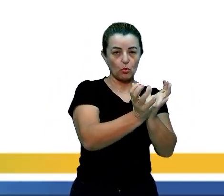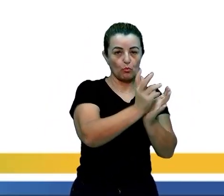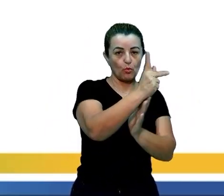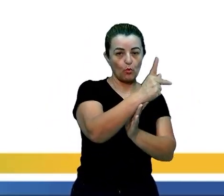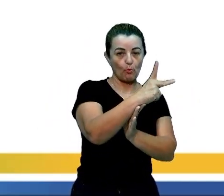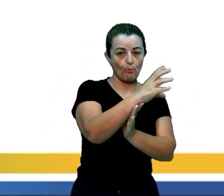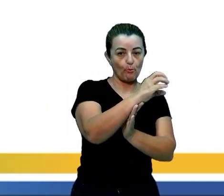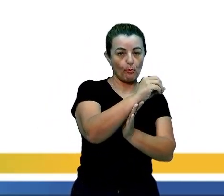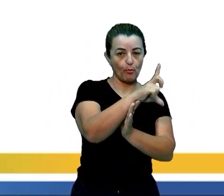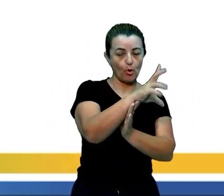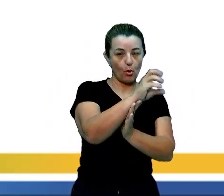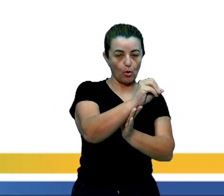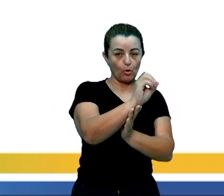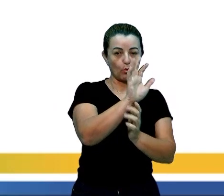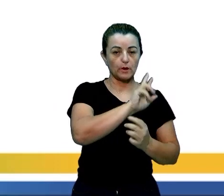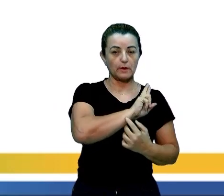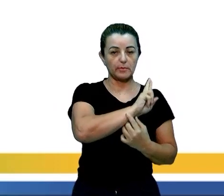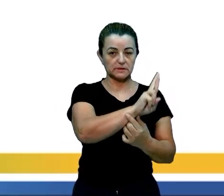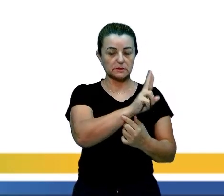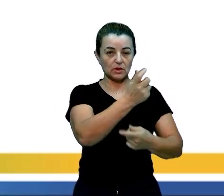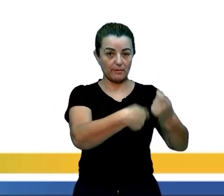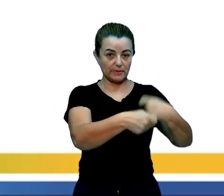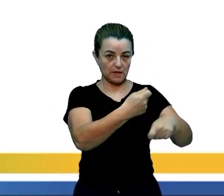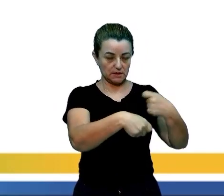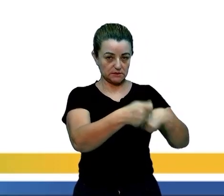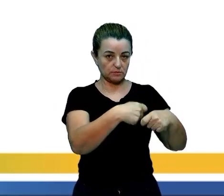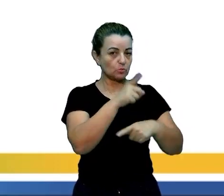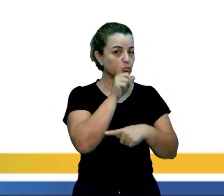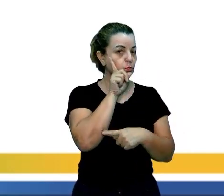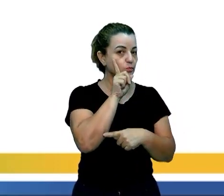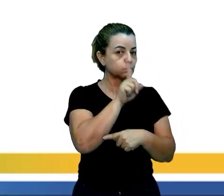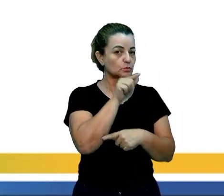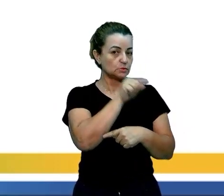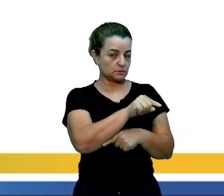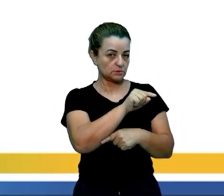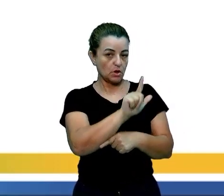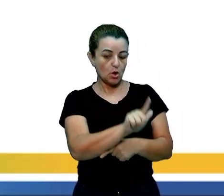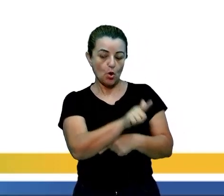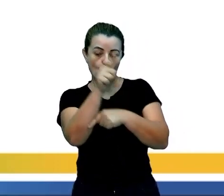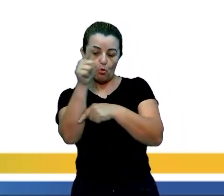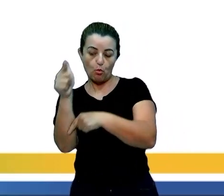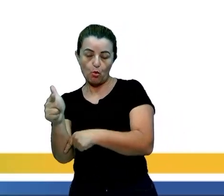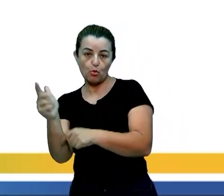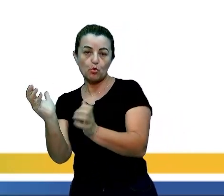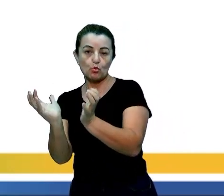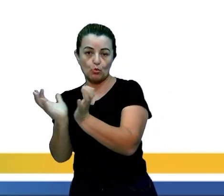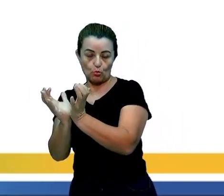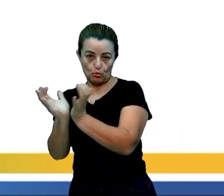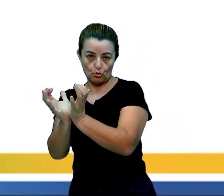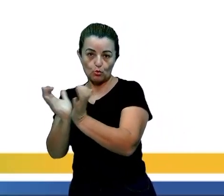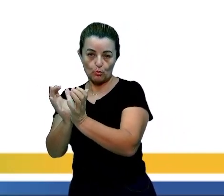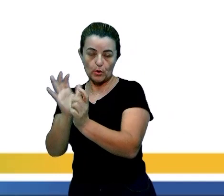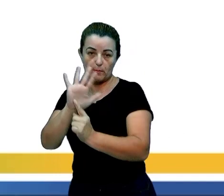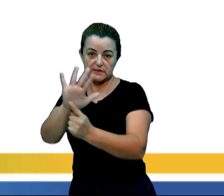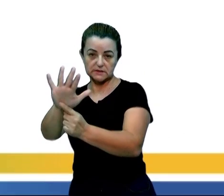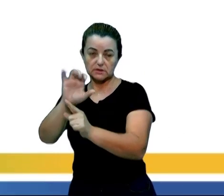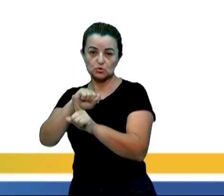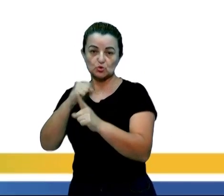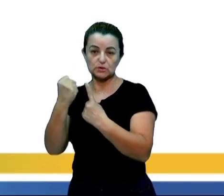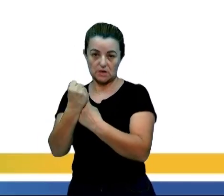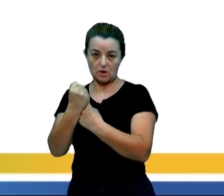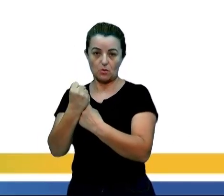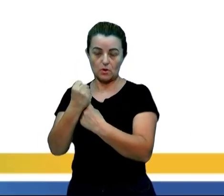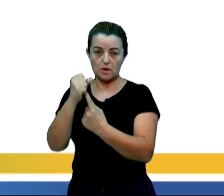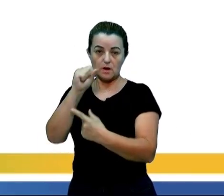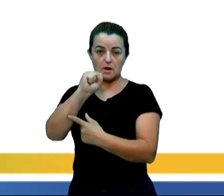Unidos, representando o capitalismo, e um outro polo liderado pela União Soviética, representando o socialismo. A partir do